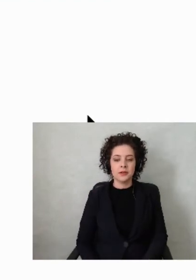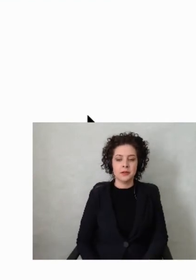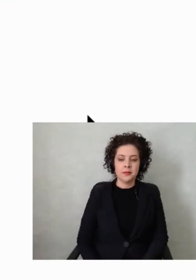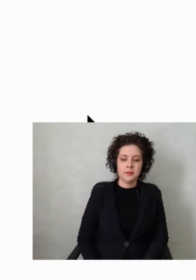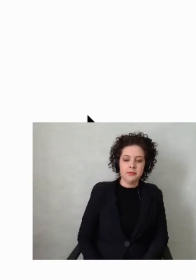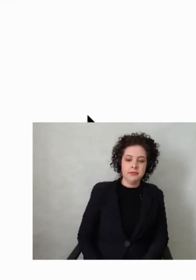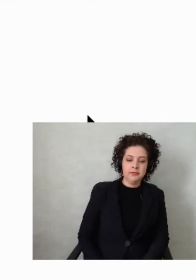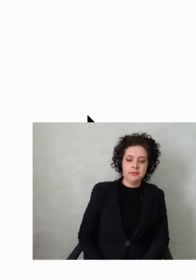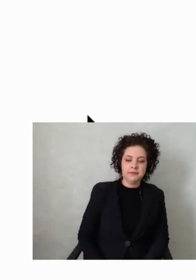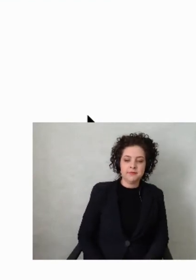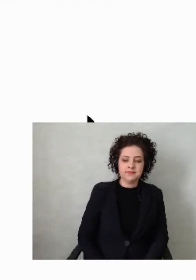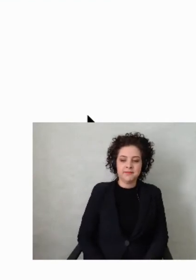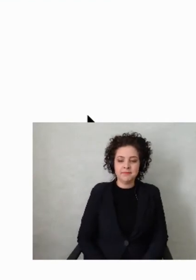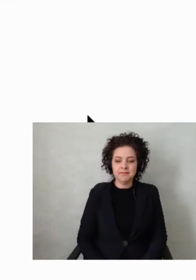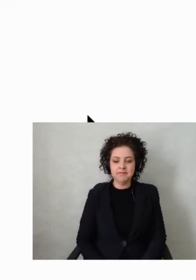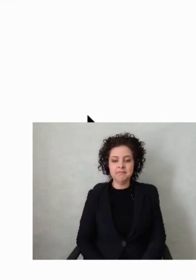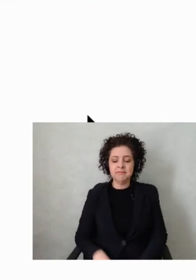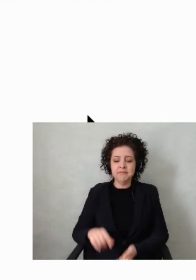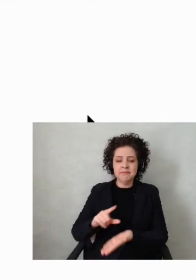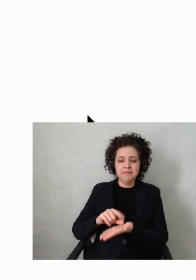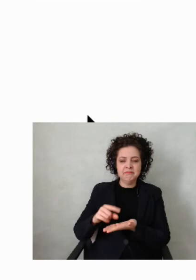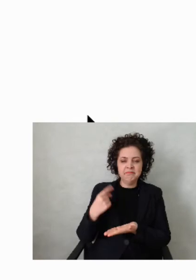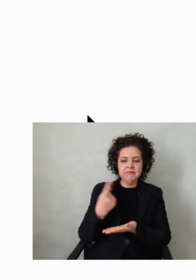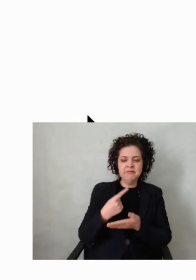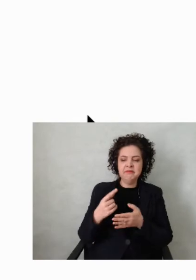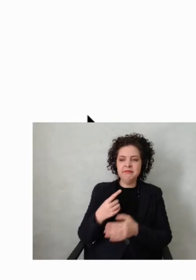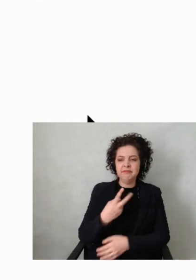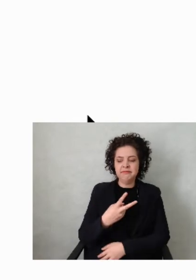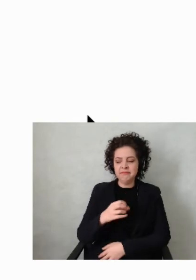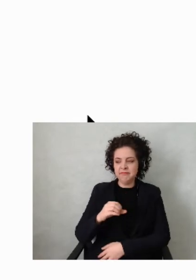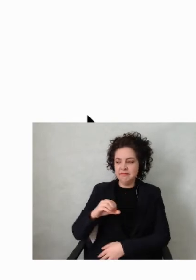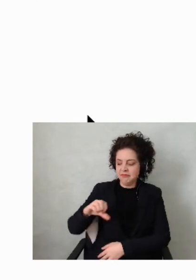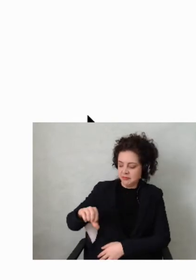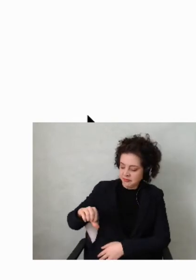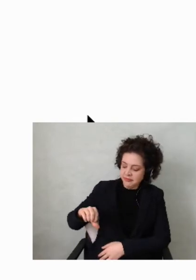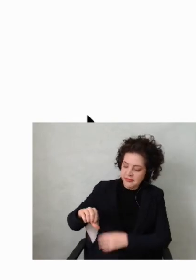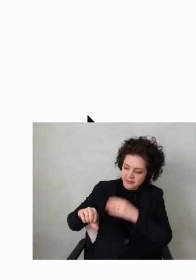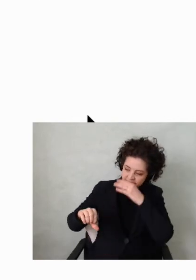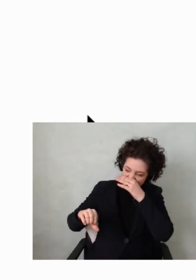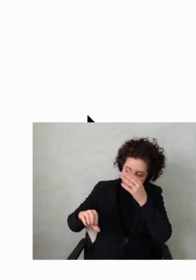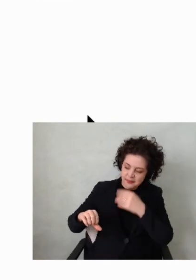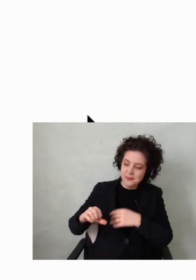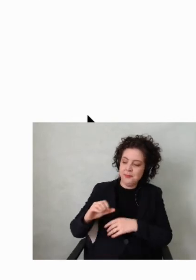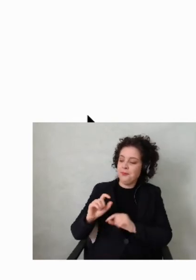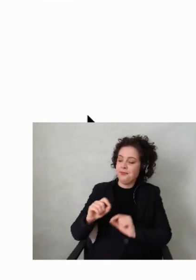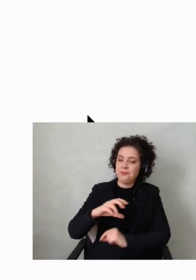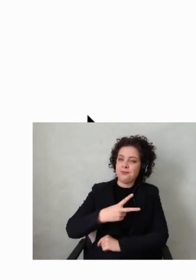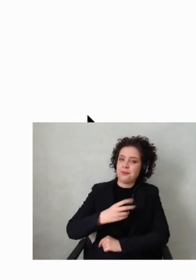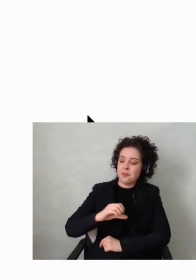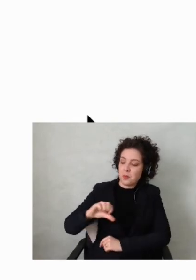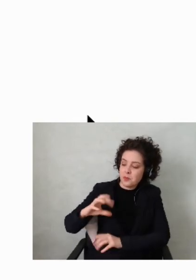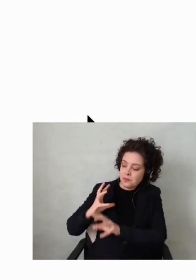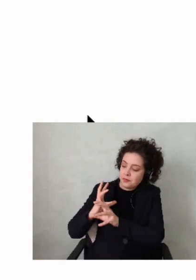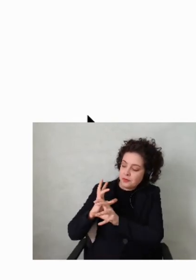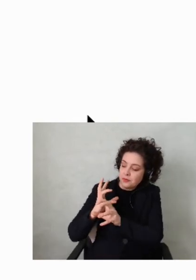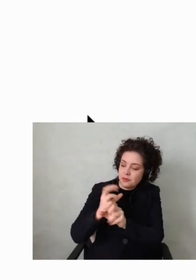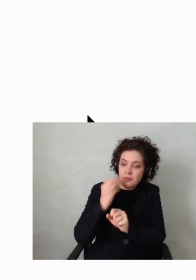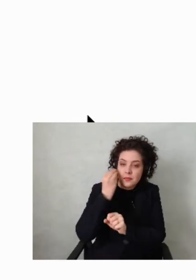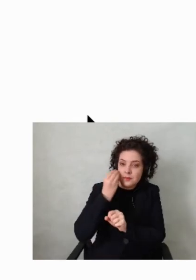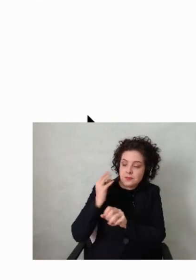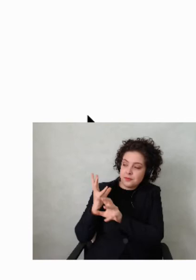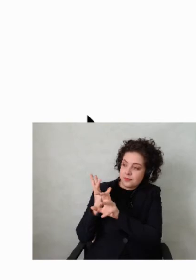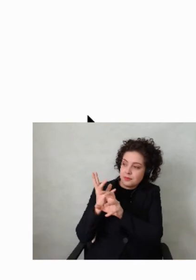Então, esse é um artigo que a gente fez em 2009, contando as nossas experiências na disciplina